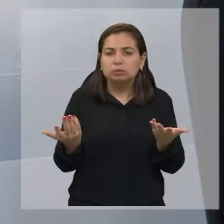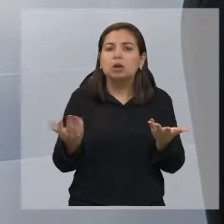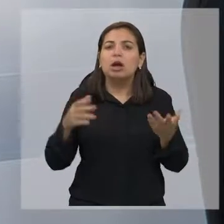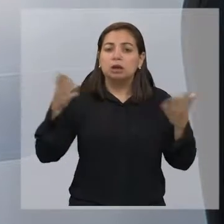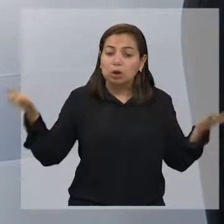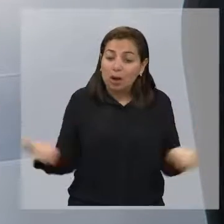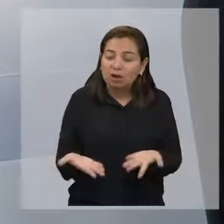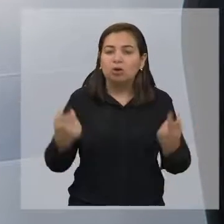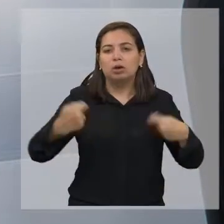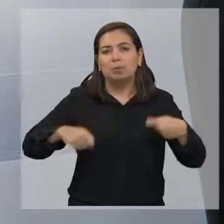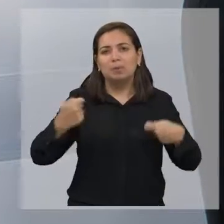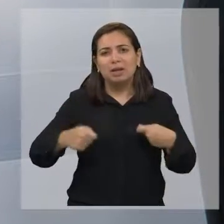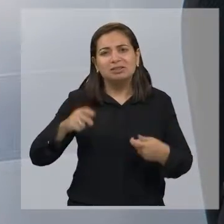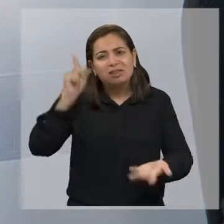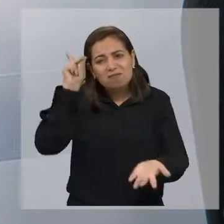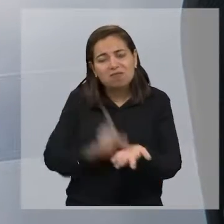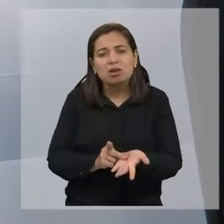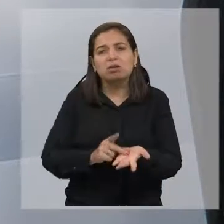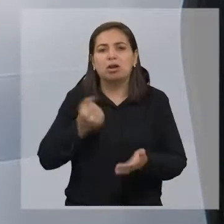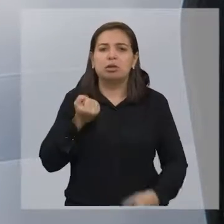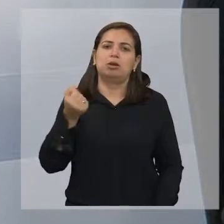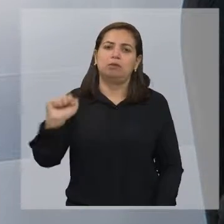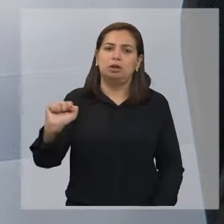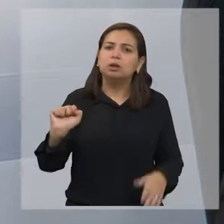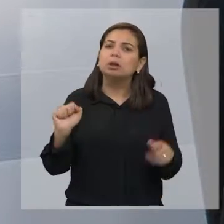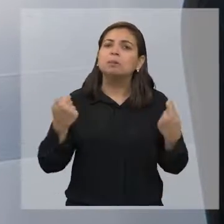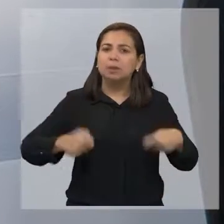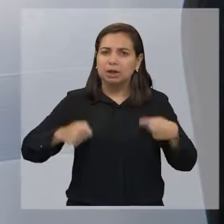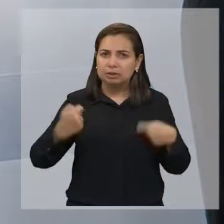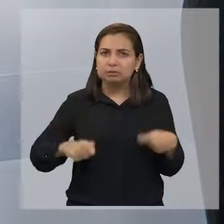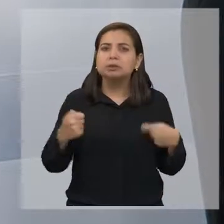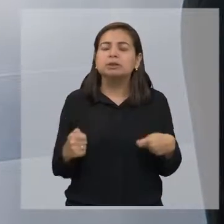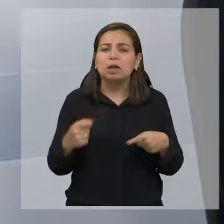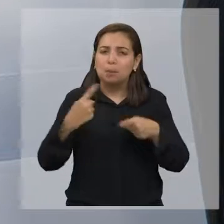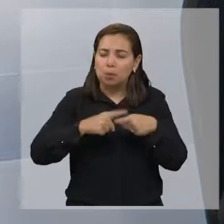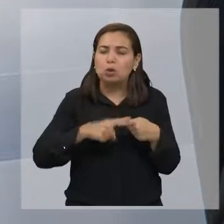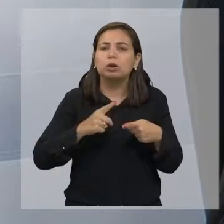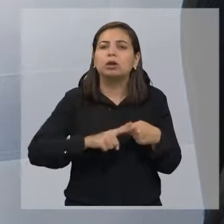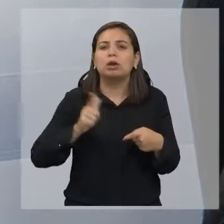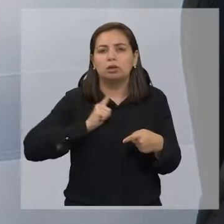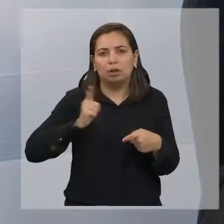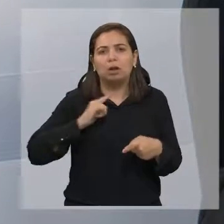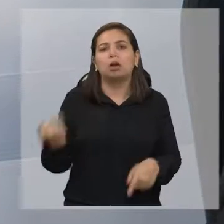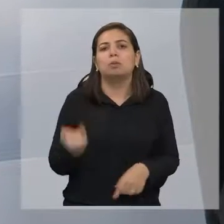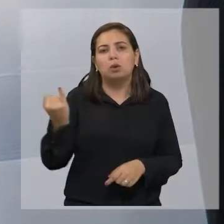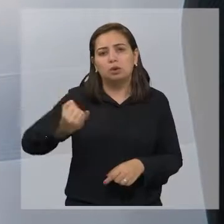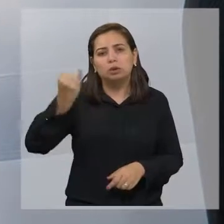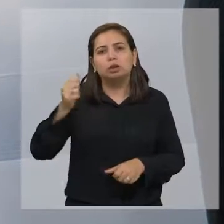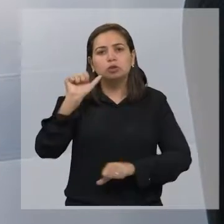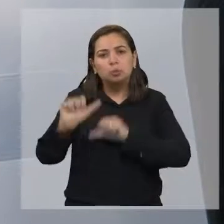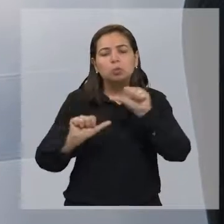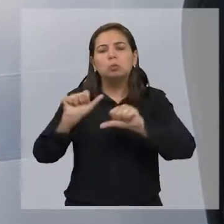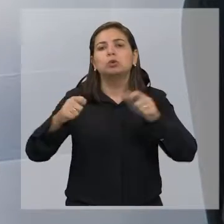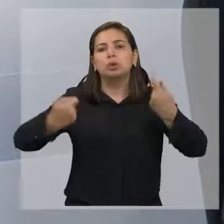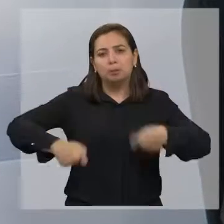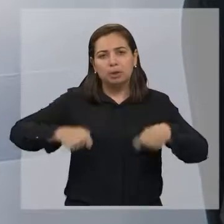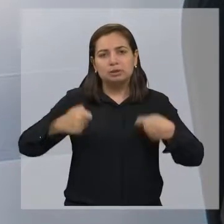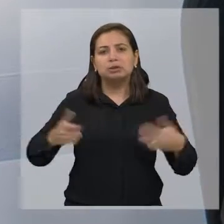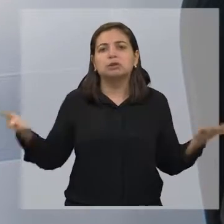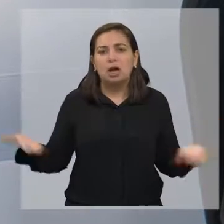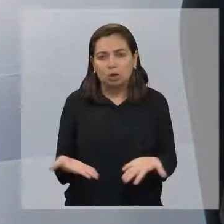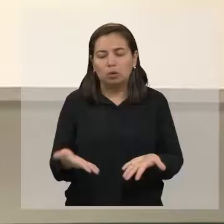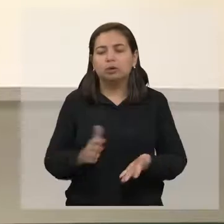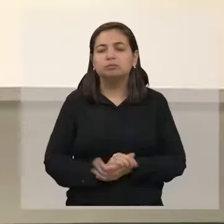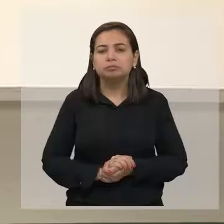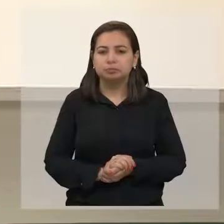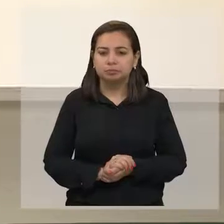verdade, se apegar rigorosamente à verdade revolucionária é importante e é necessária nesses tempos de